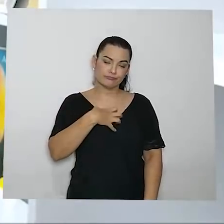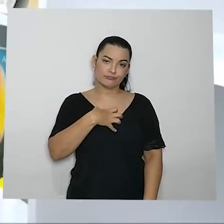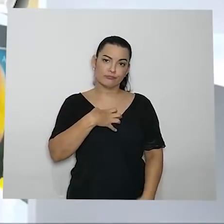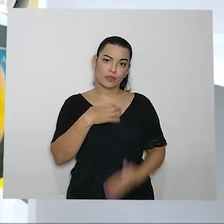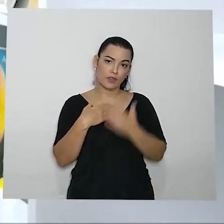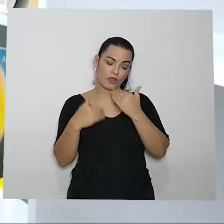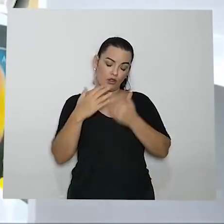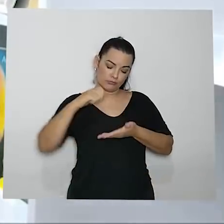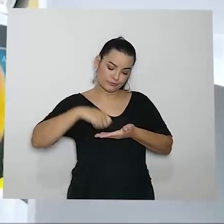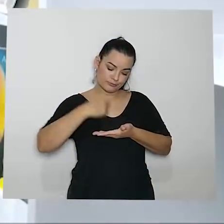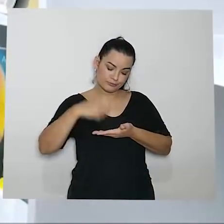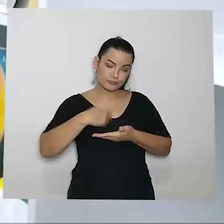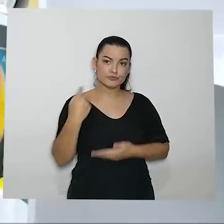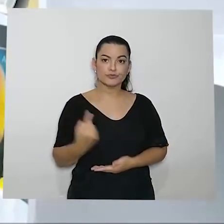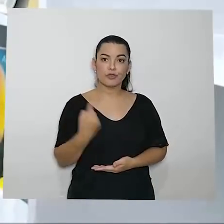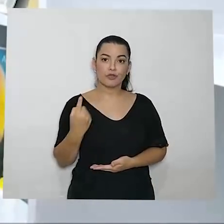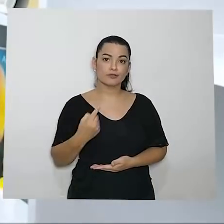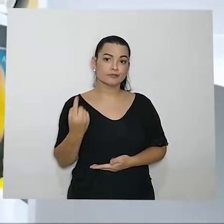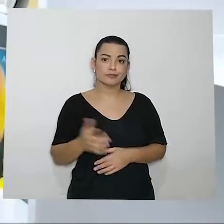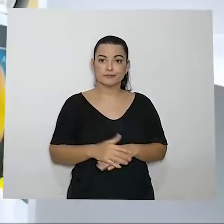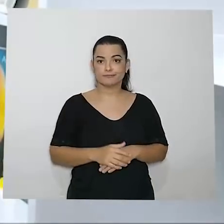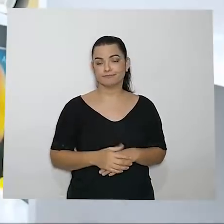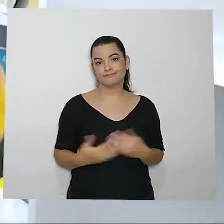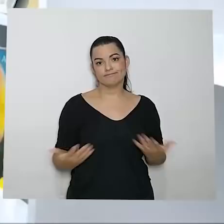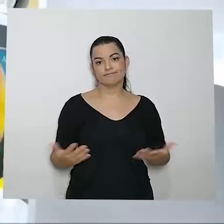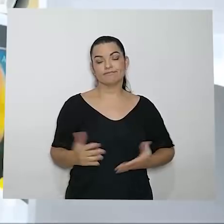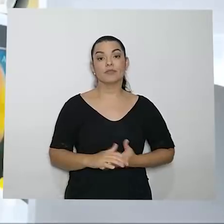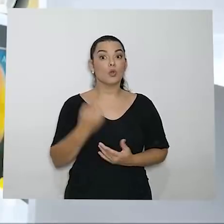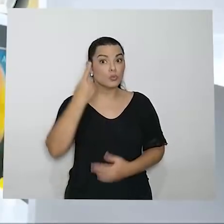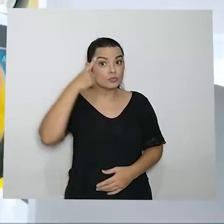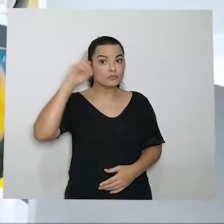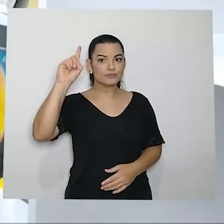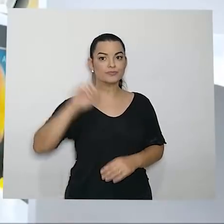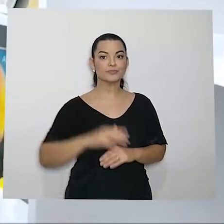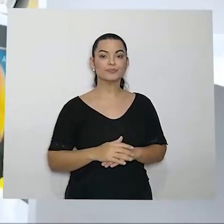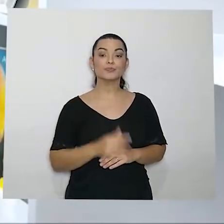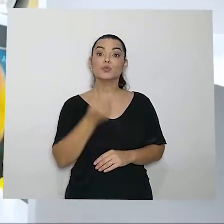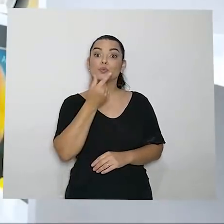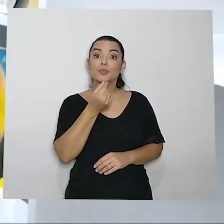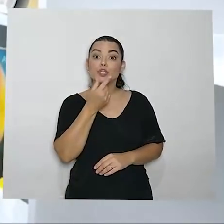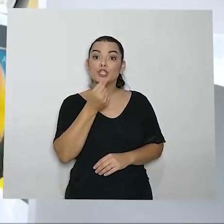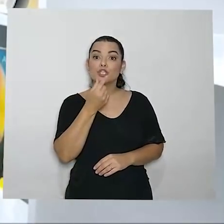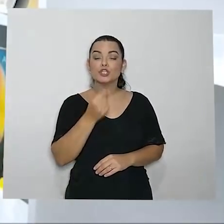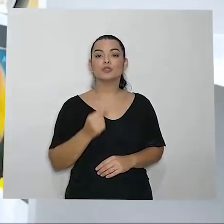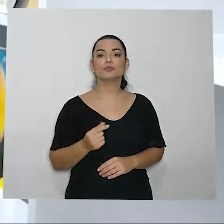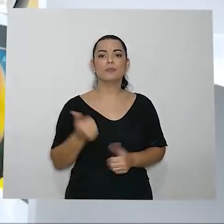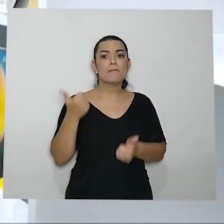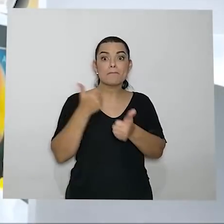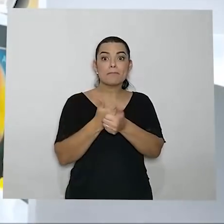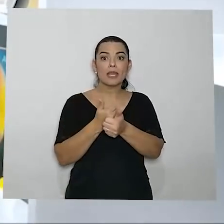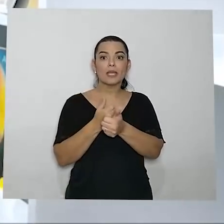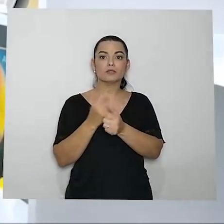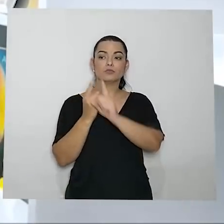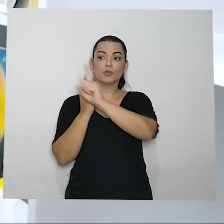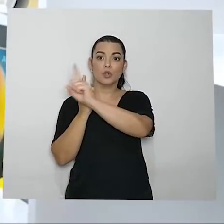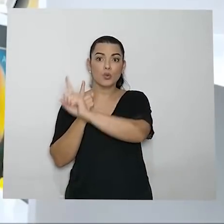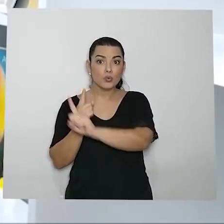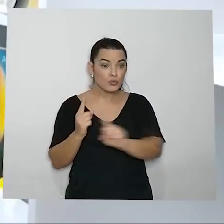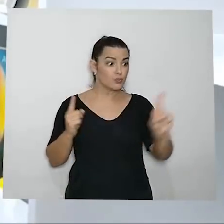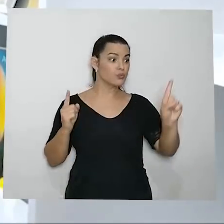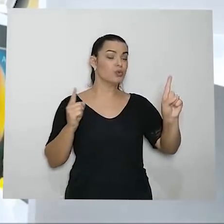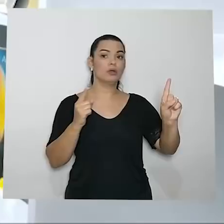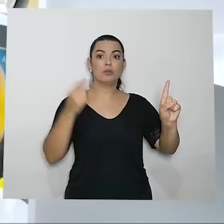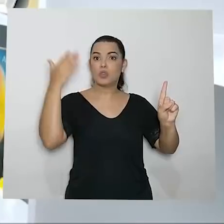jantava sozinho seu nhoque com bolinhos. Um dia, um menininho passou lá por perto, nem